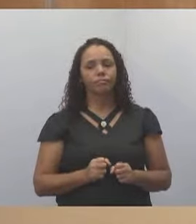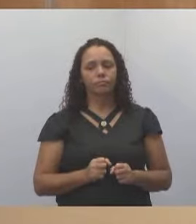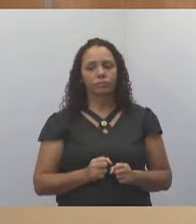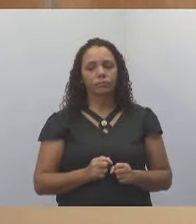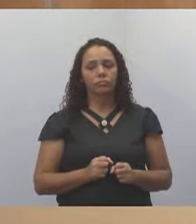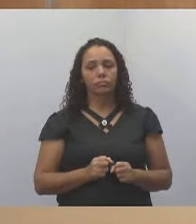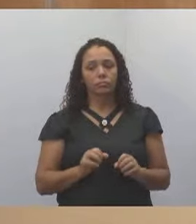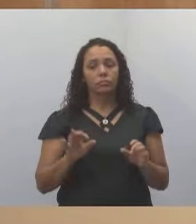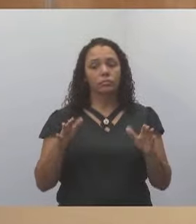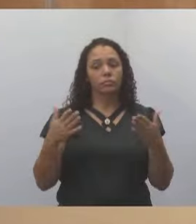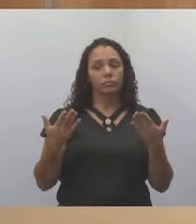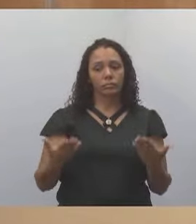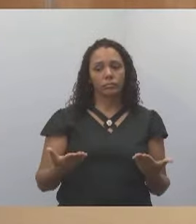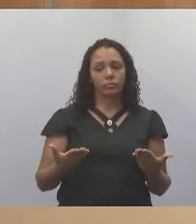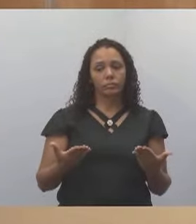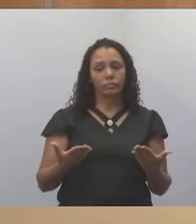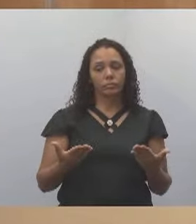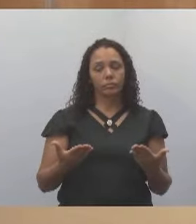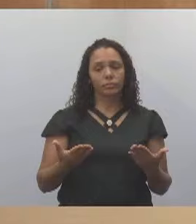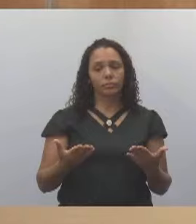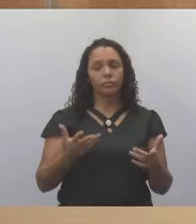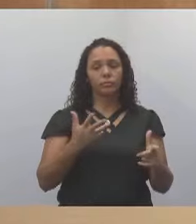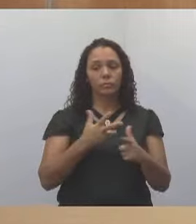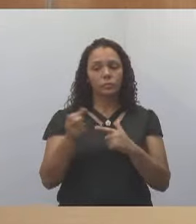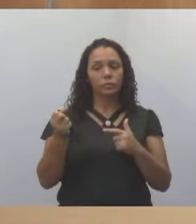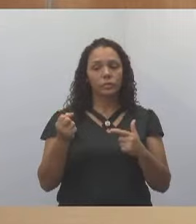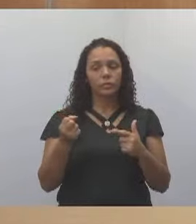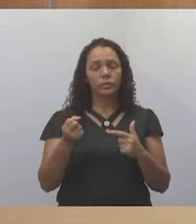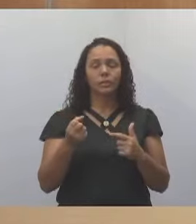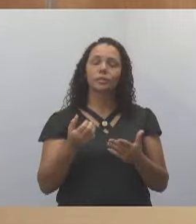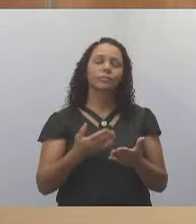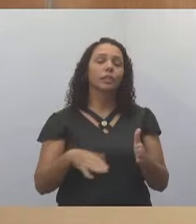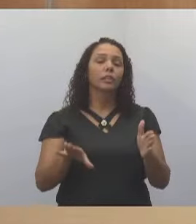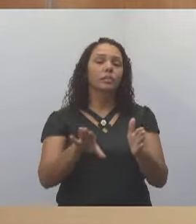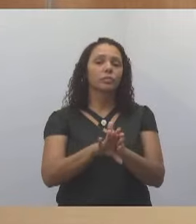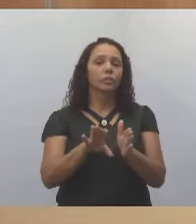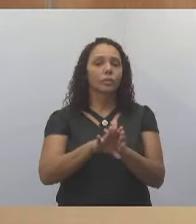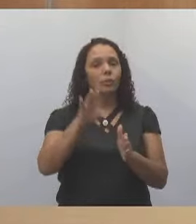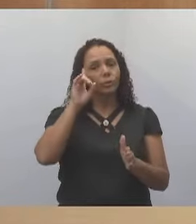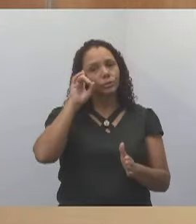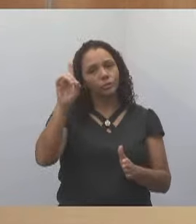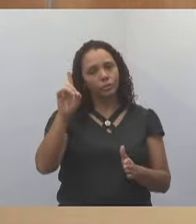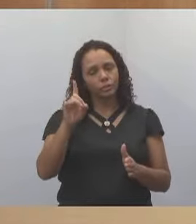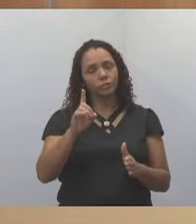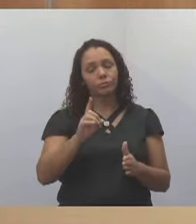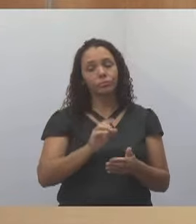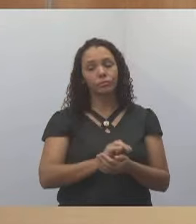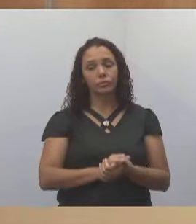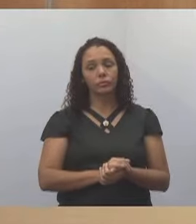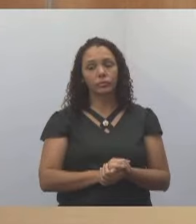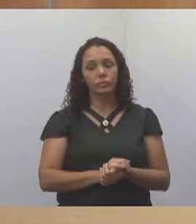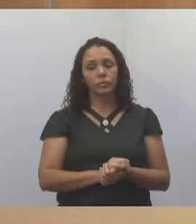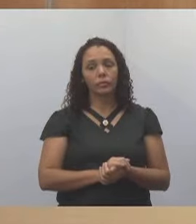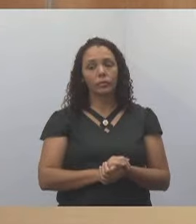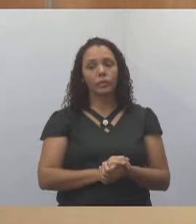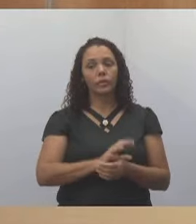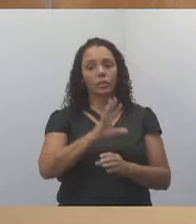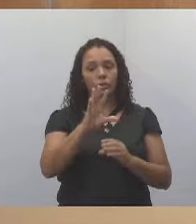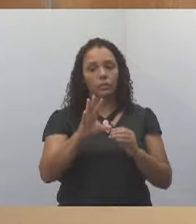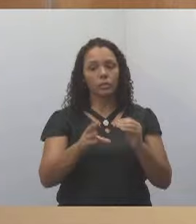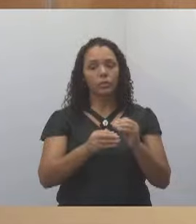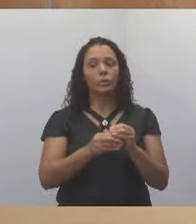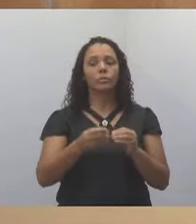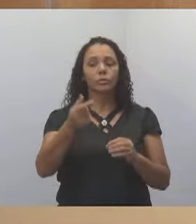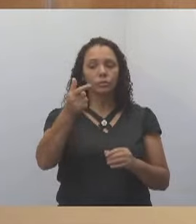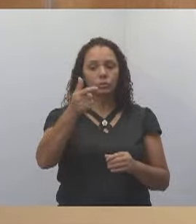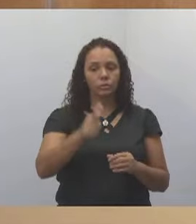e então, vencendo agora o prazo, resolvemos incluir novamente